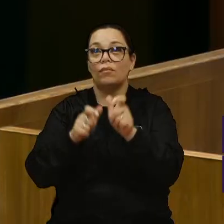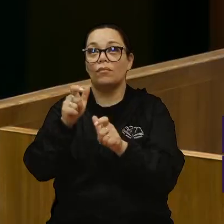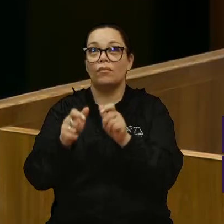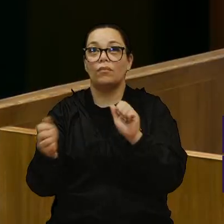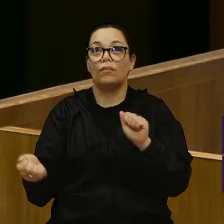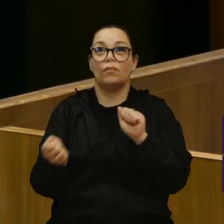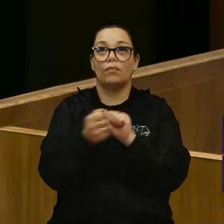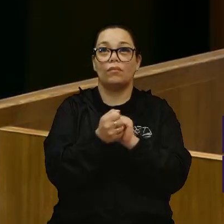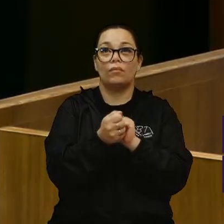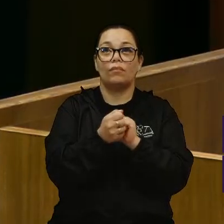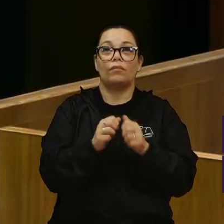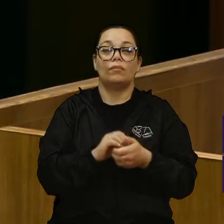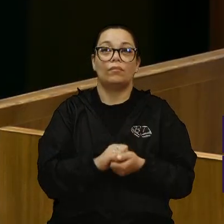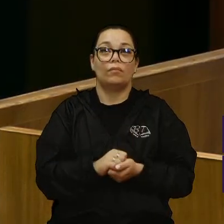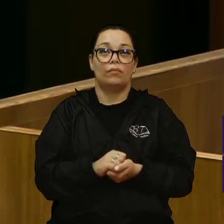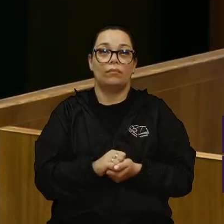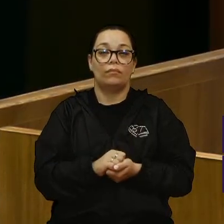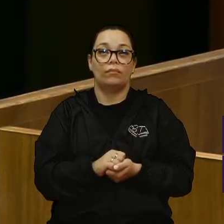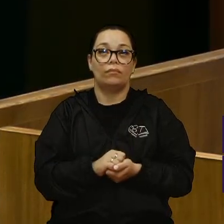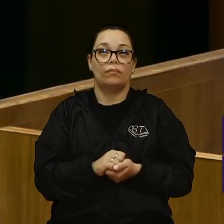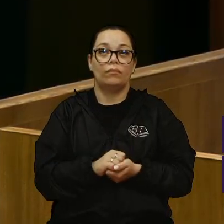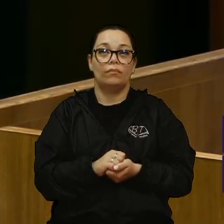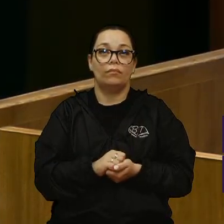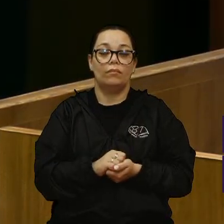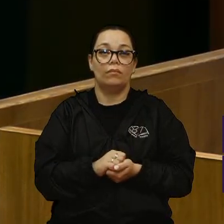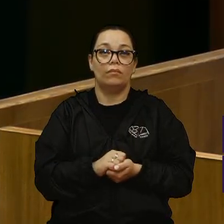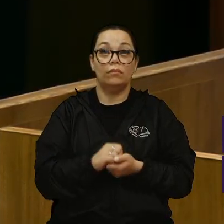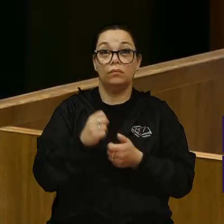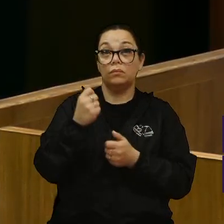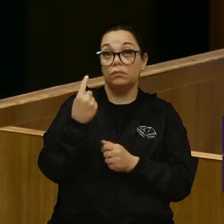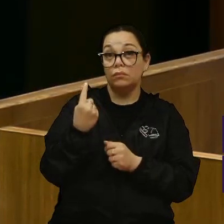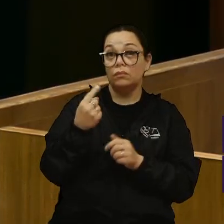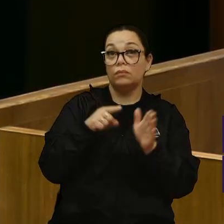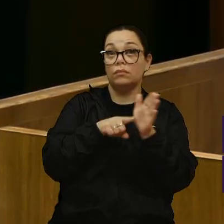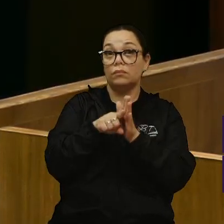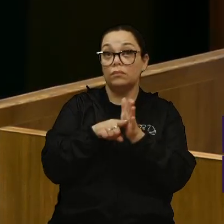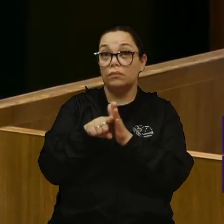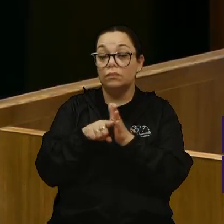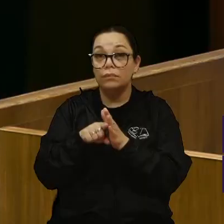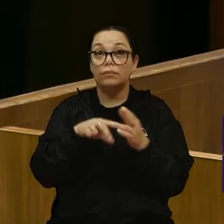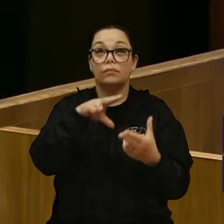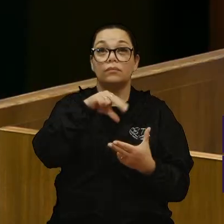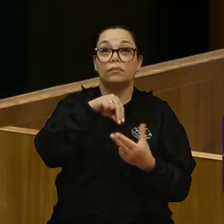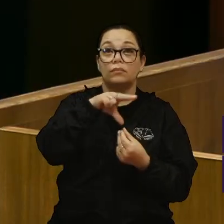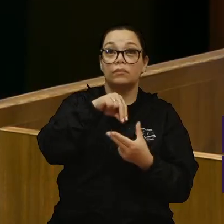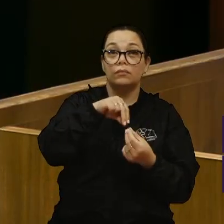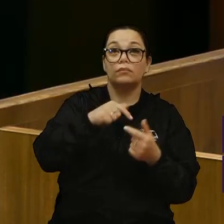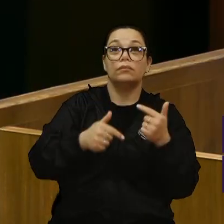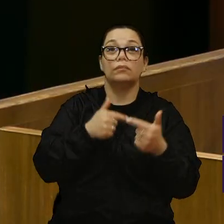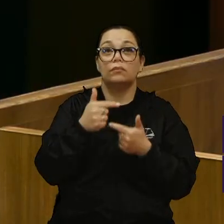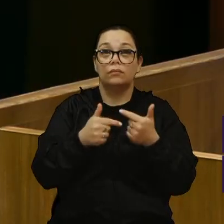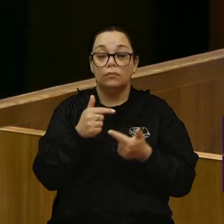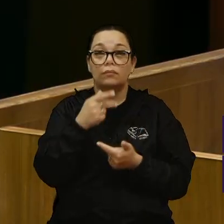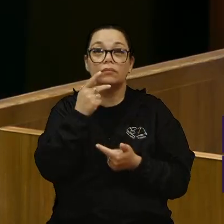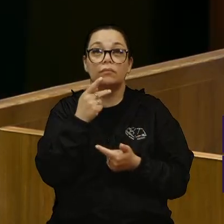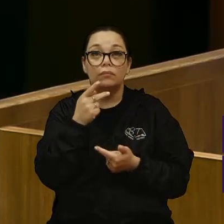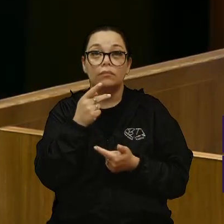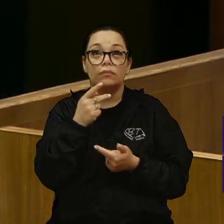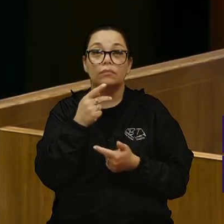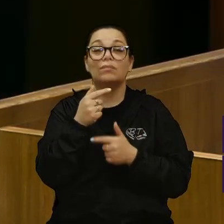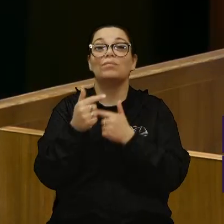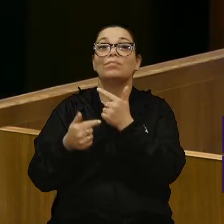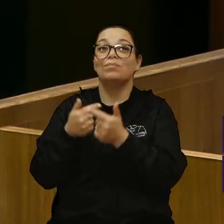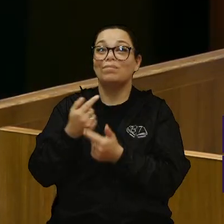estivessem conosco. Em uma das pesquisas com catadores, um trabalhador me disse: o trabalho